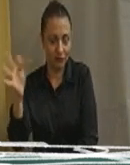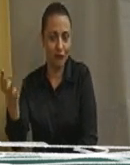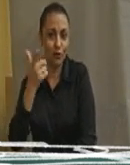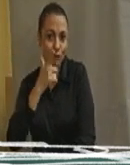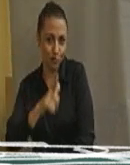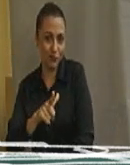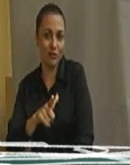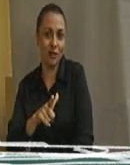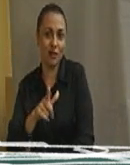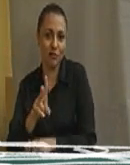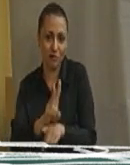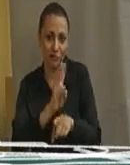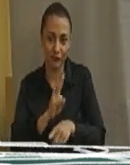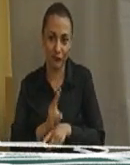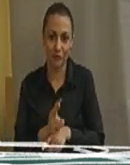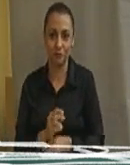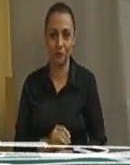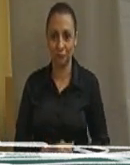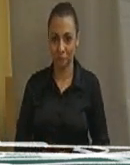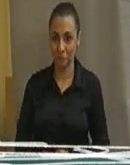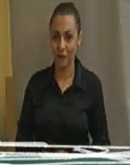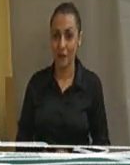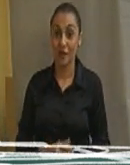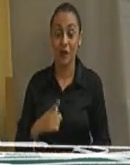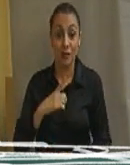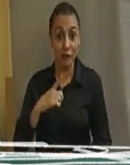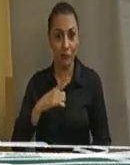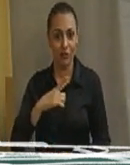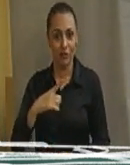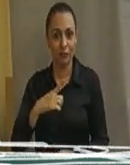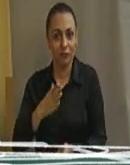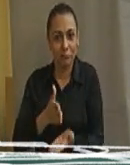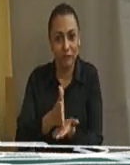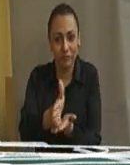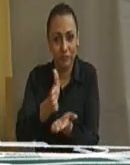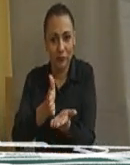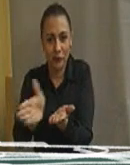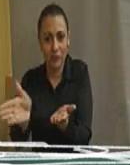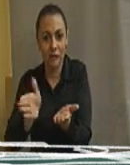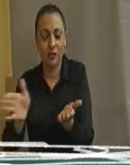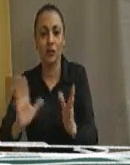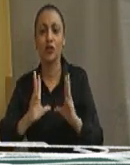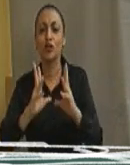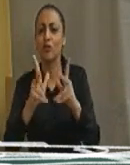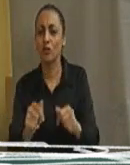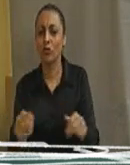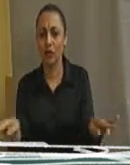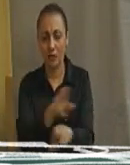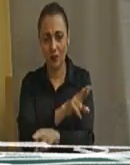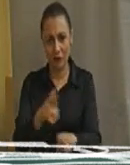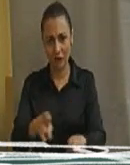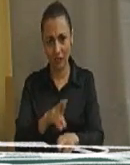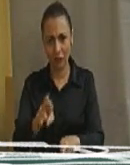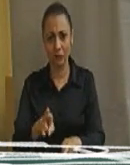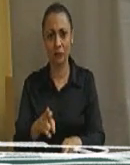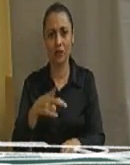ressalva. Seríamos ainda mais incríveis se todas essas ações tivessem sido implantadas sem tropeços, mas